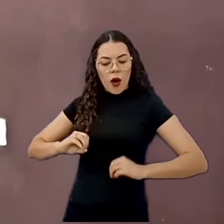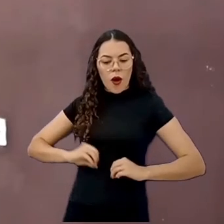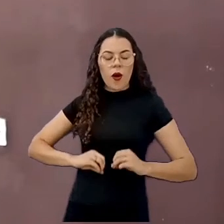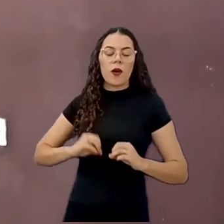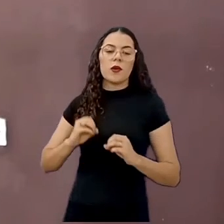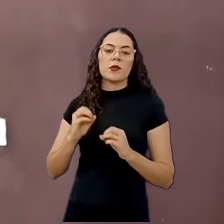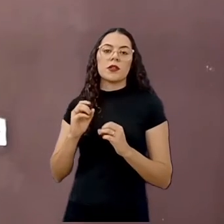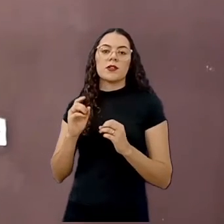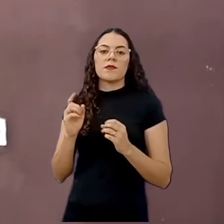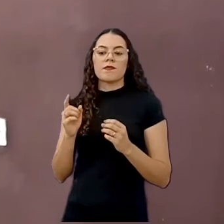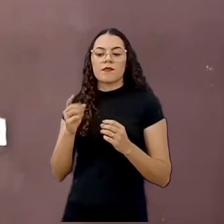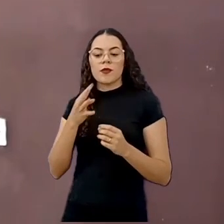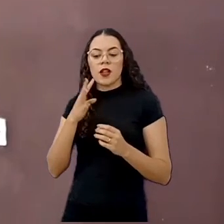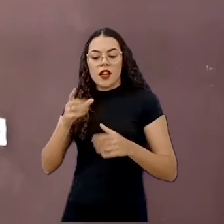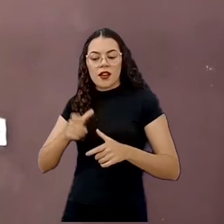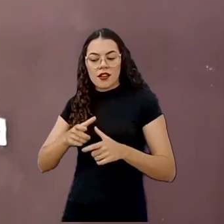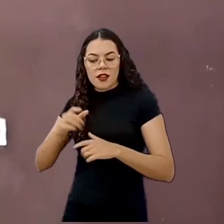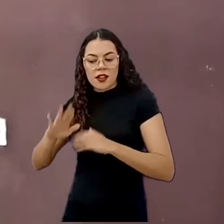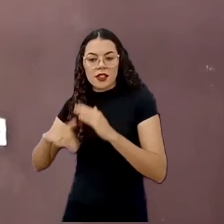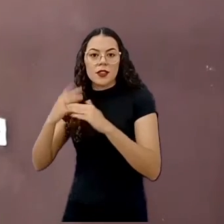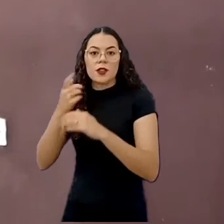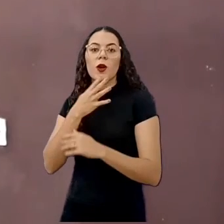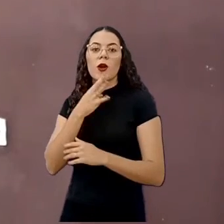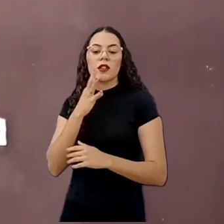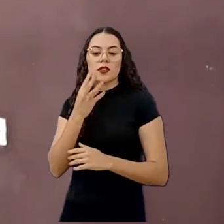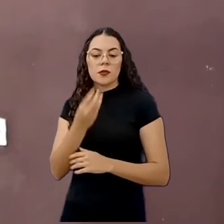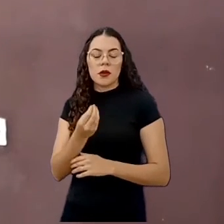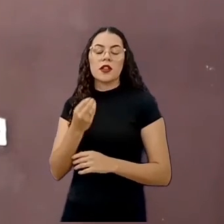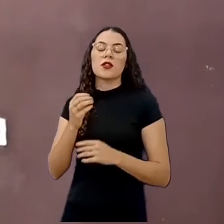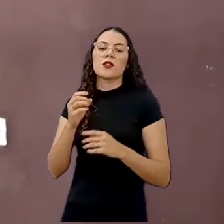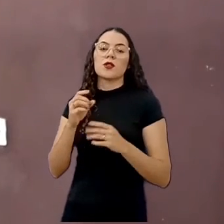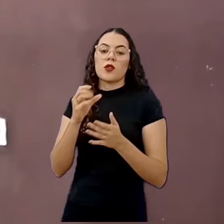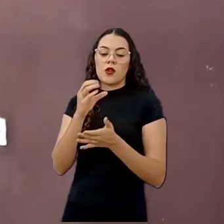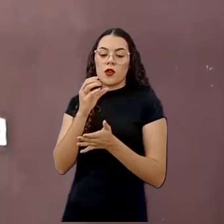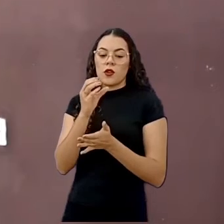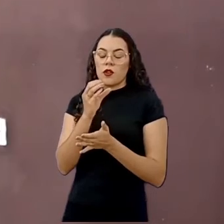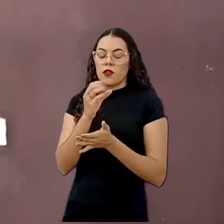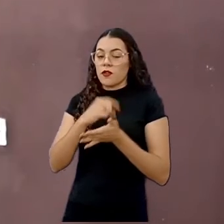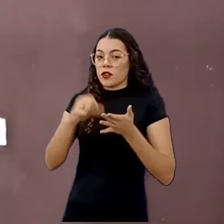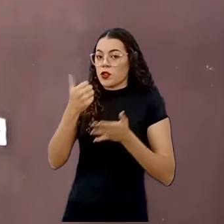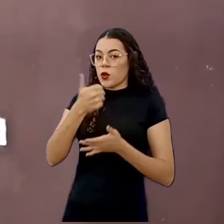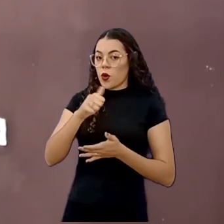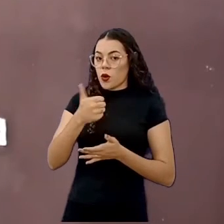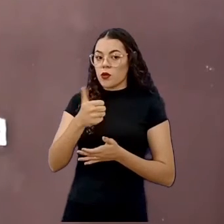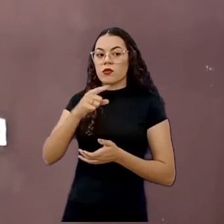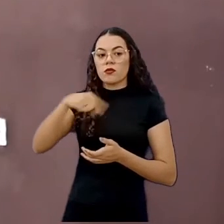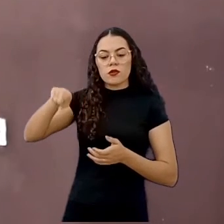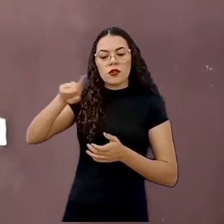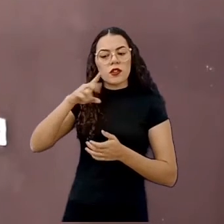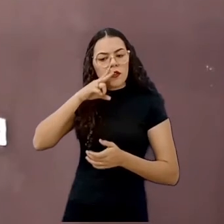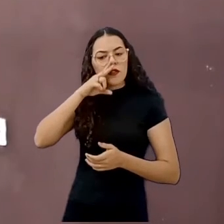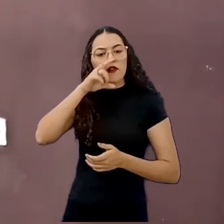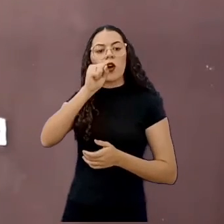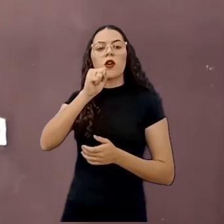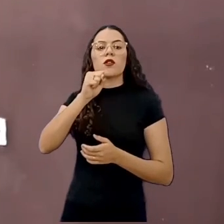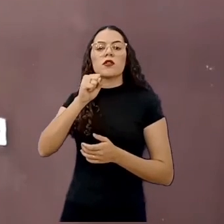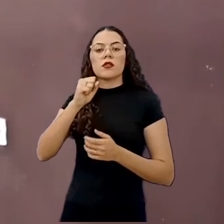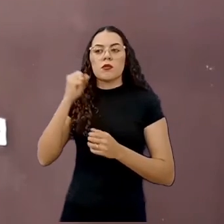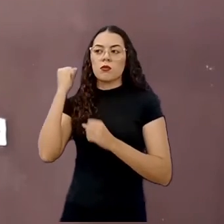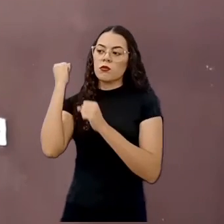frutos, crescer no conhecimento de Deus, assim, versículo 11, vocês serão fortalecidos com todo o